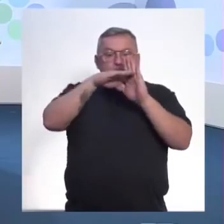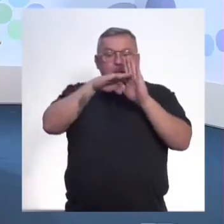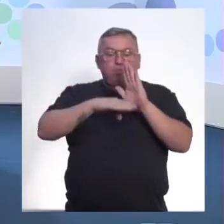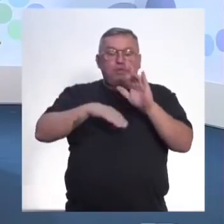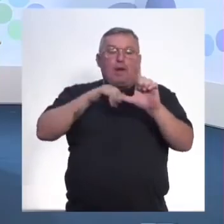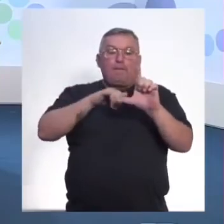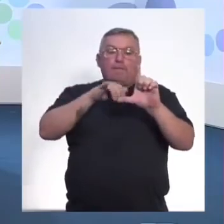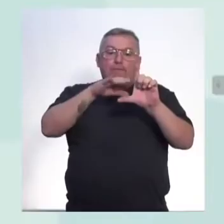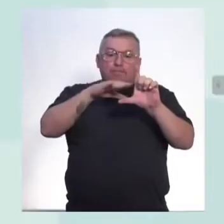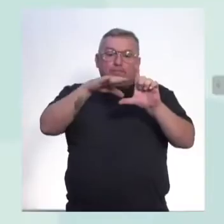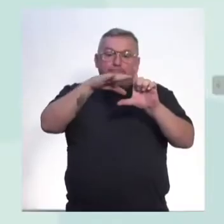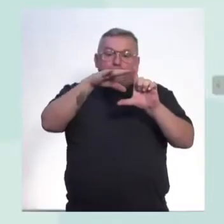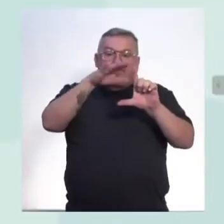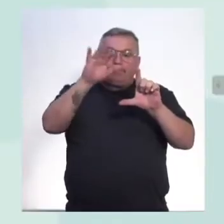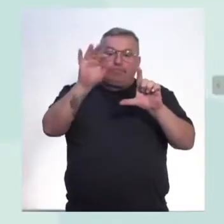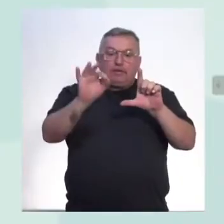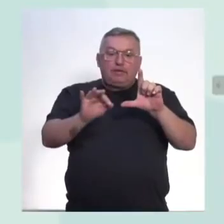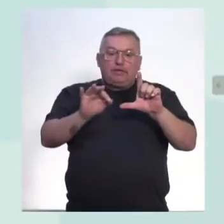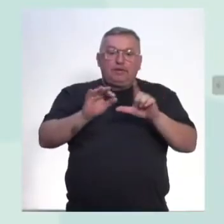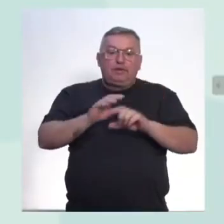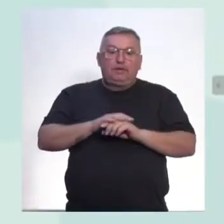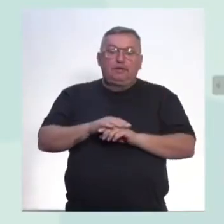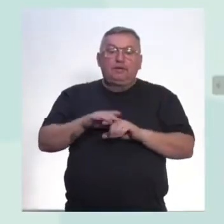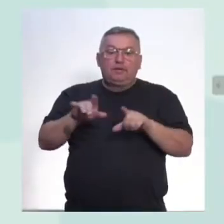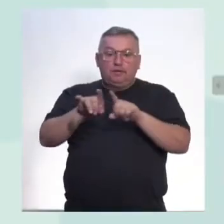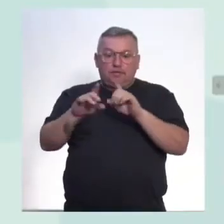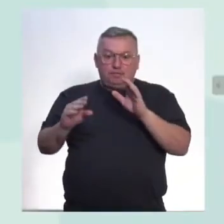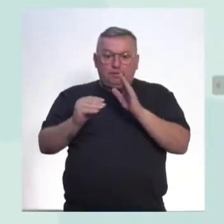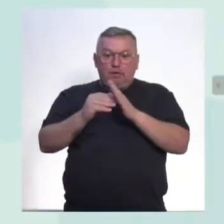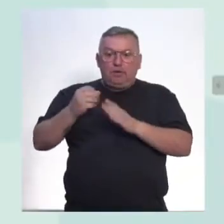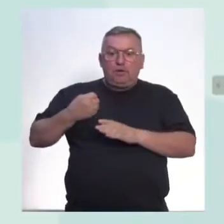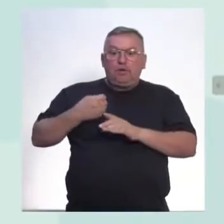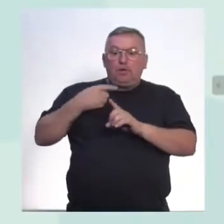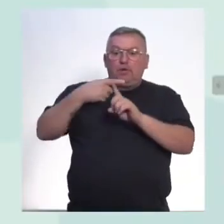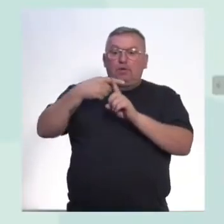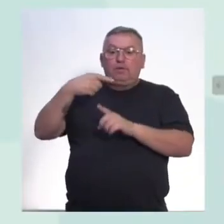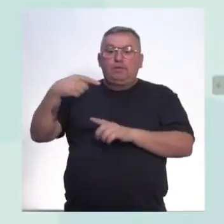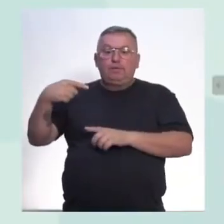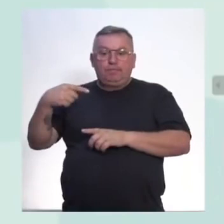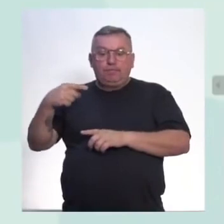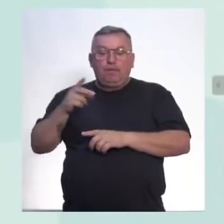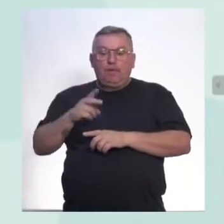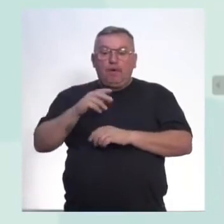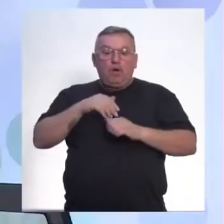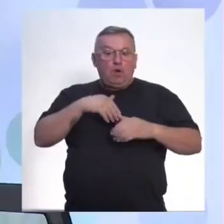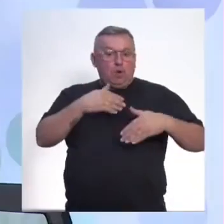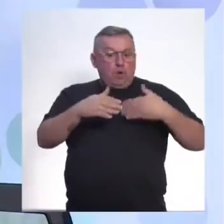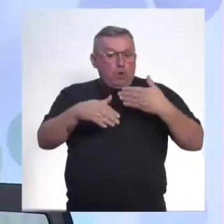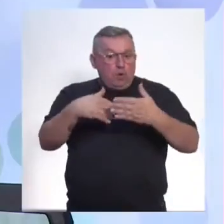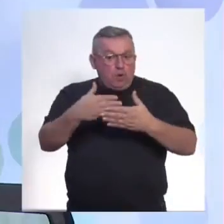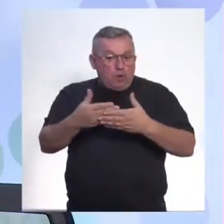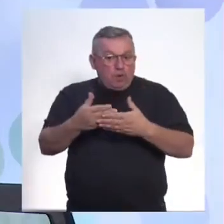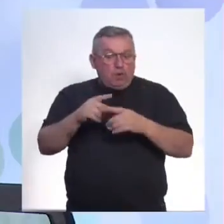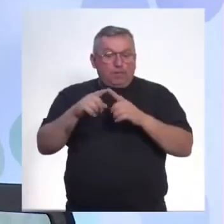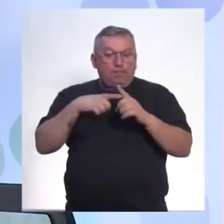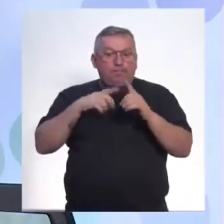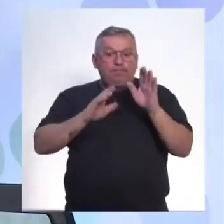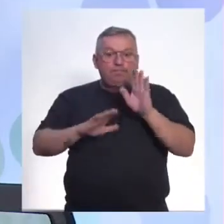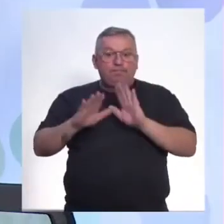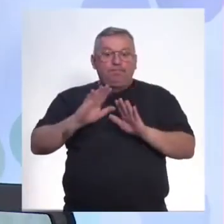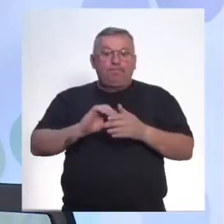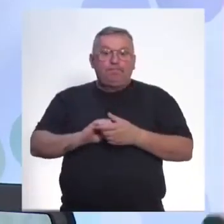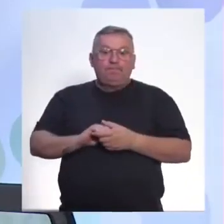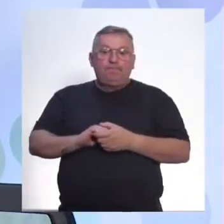medida, extremamente importante, e colocar os valores positivos e negativos sempre em ordem crescente. Tomar esse